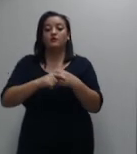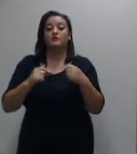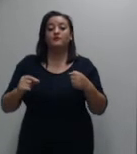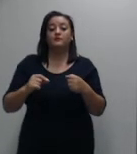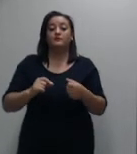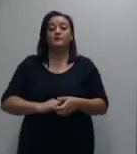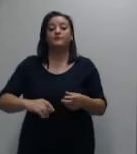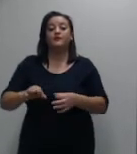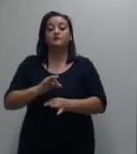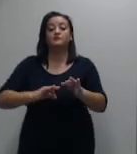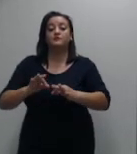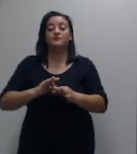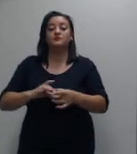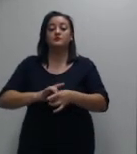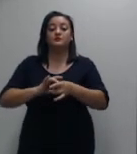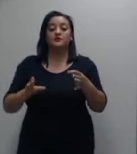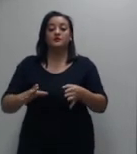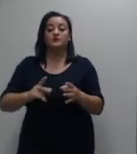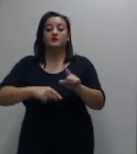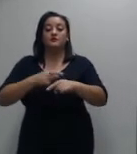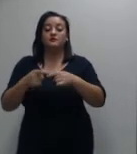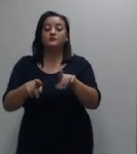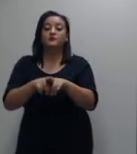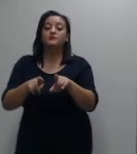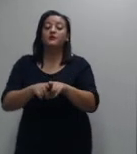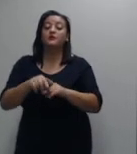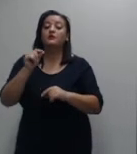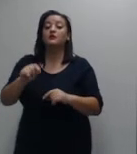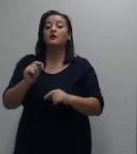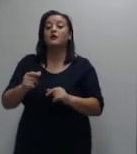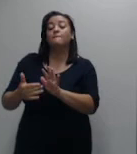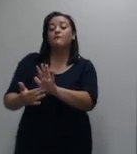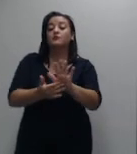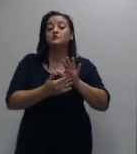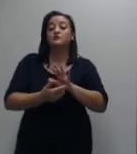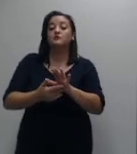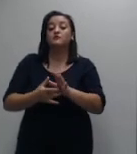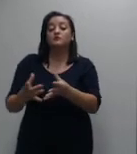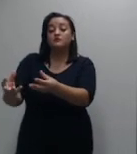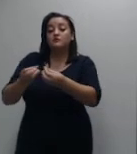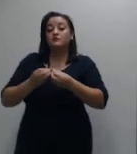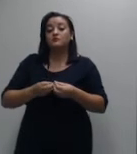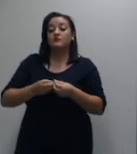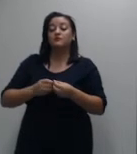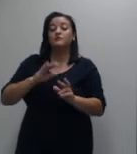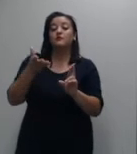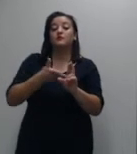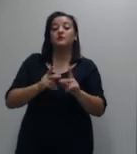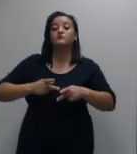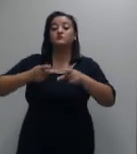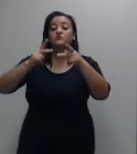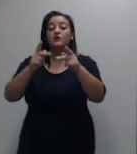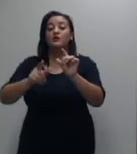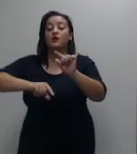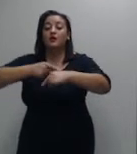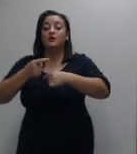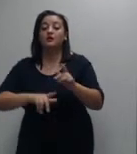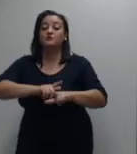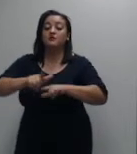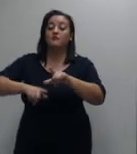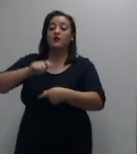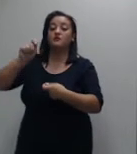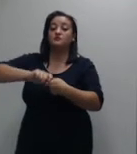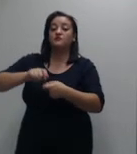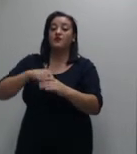disponibilizados por ex-esposa do seu calibre que demonstravam o recebimento pelo Bel de valores advindos de serviços prestados